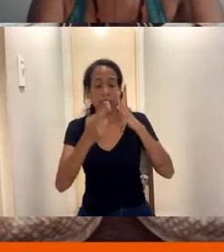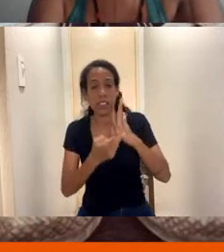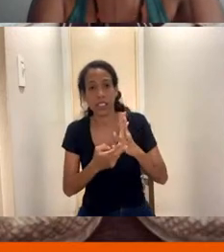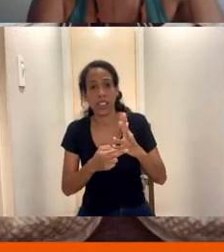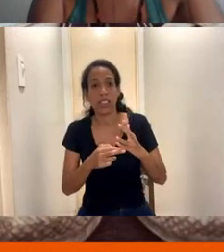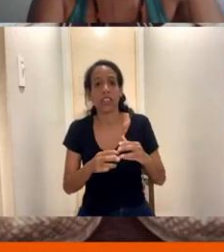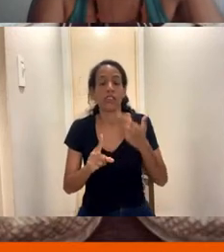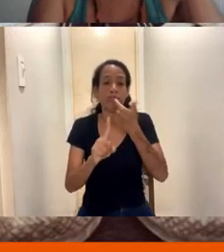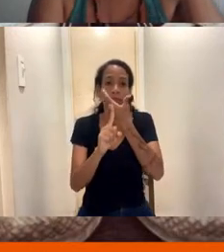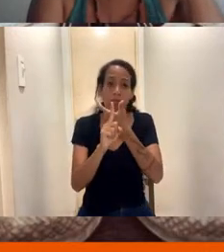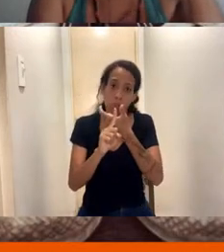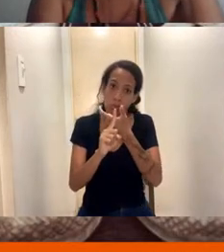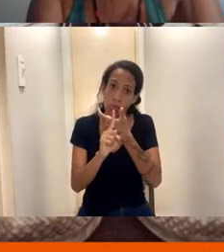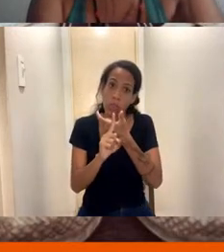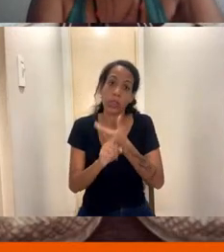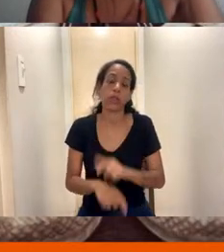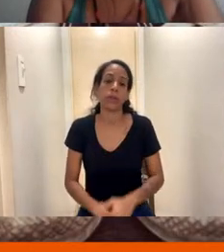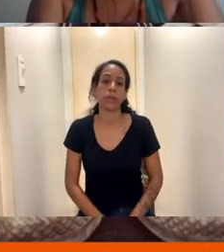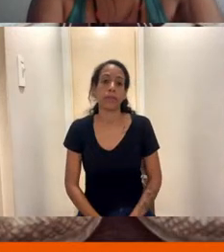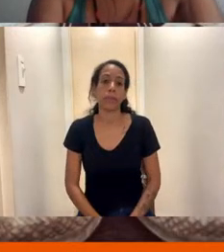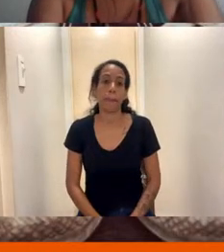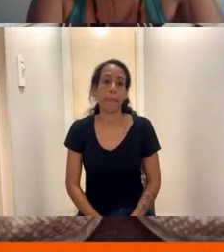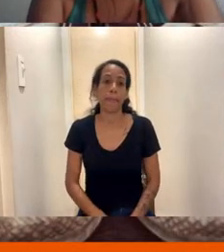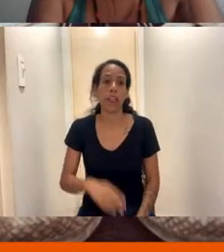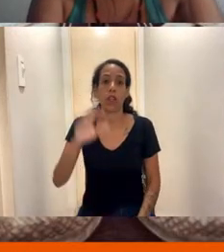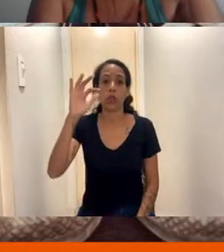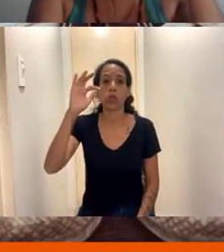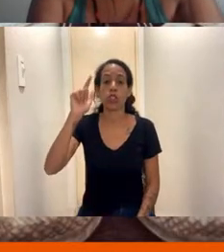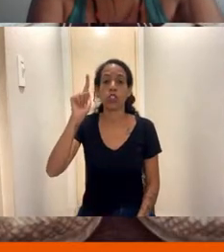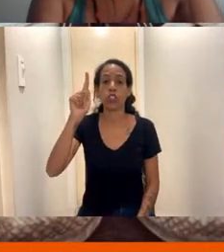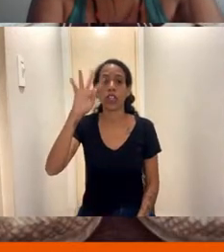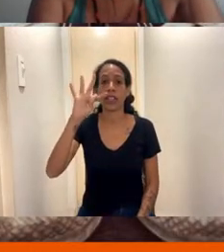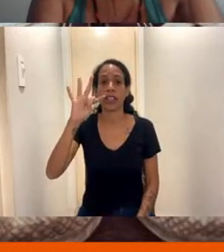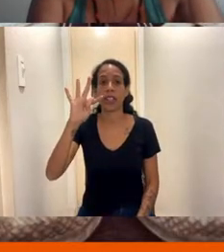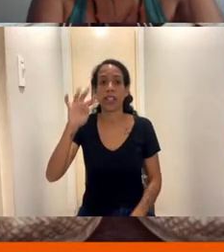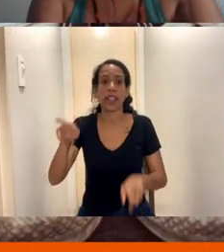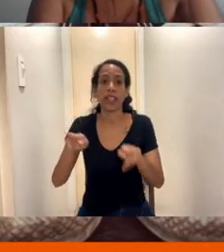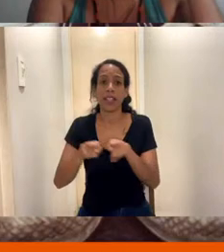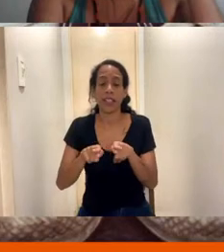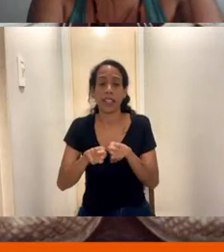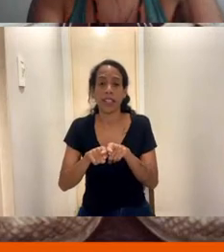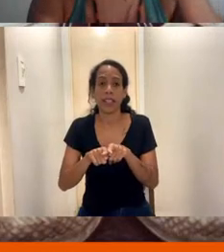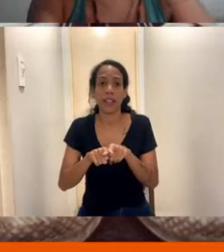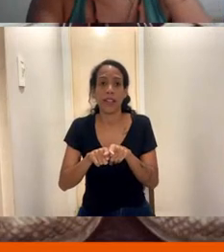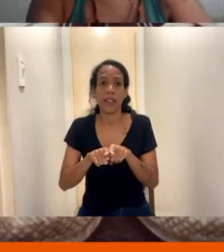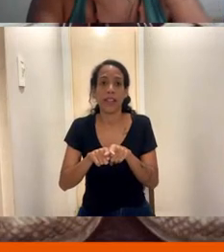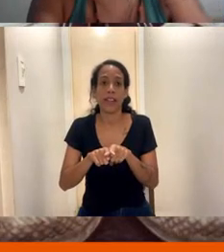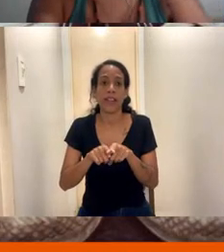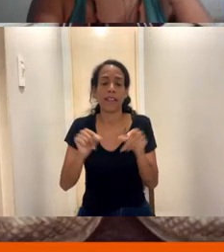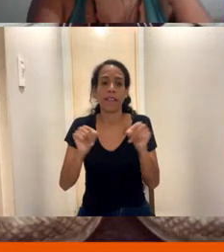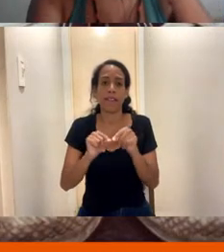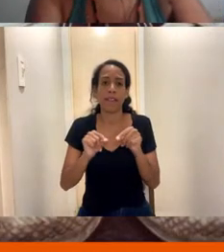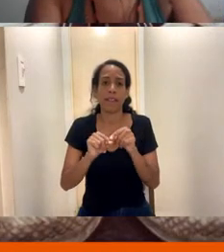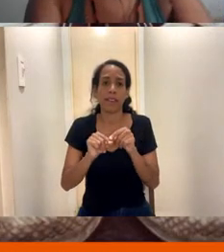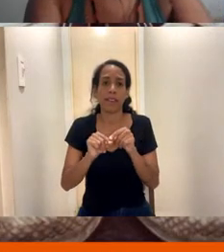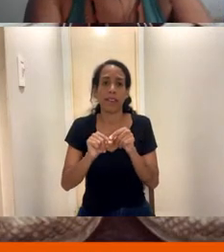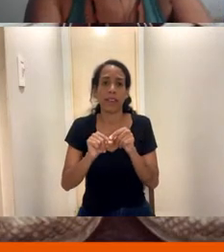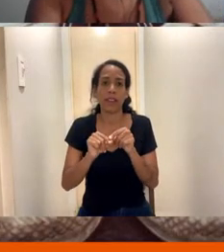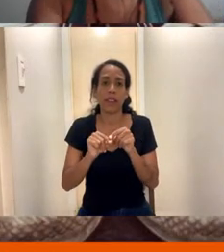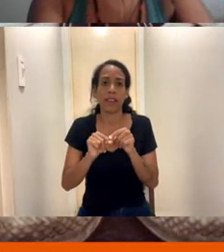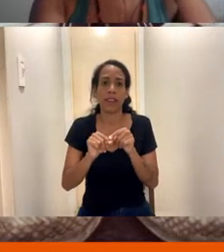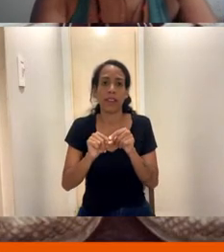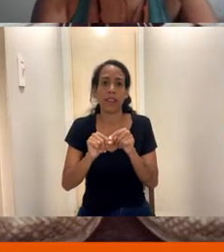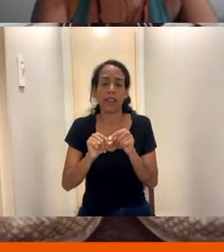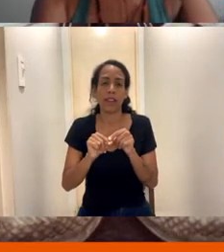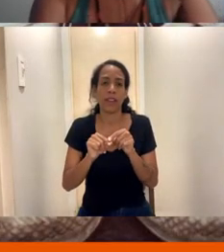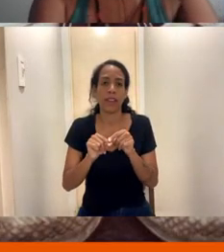Federal de Psicologia. O GT de Medidas Socioeducativas, ele foi instituído, né,